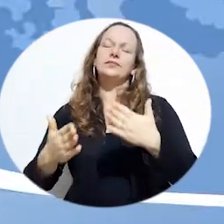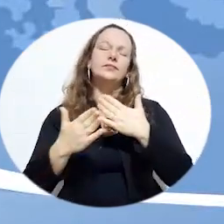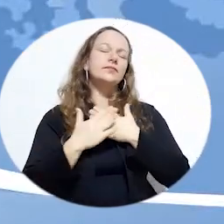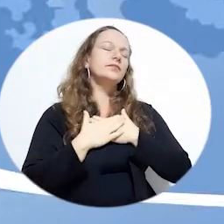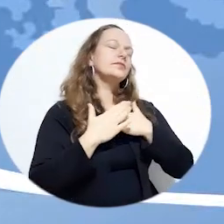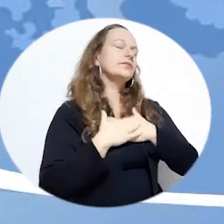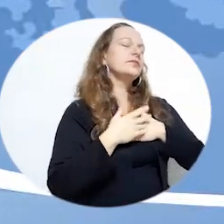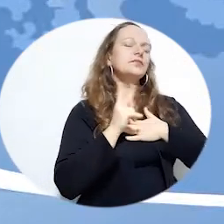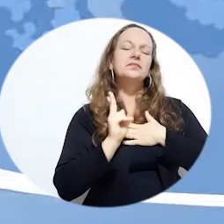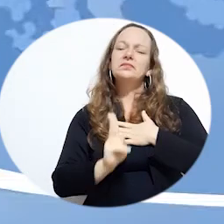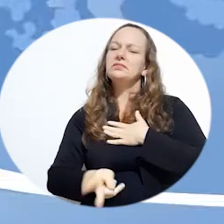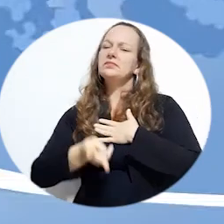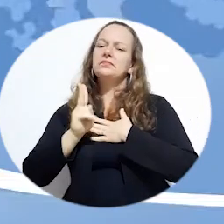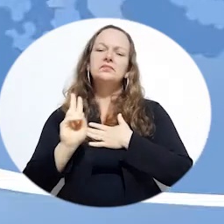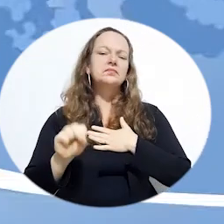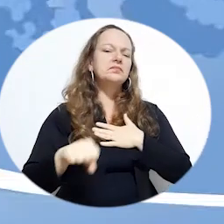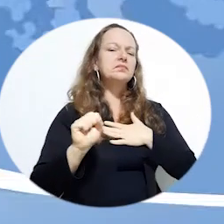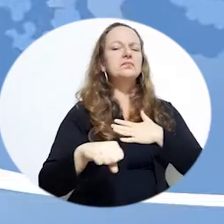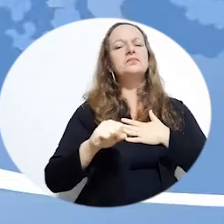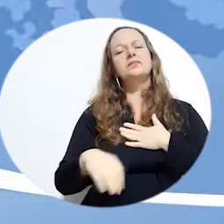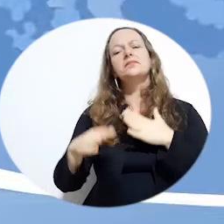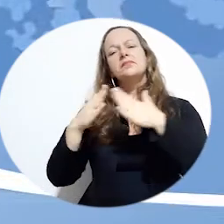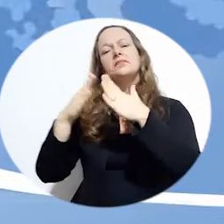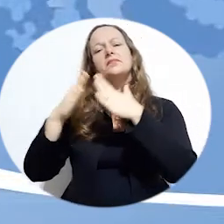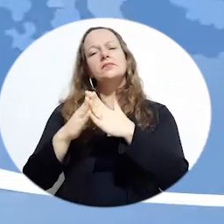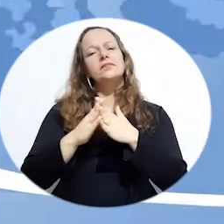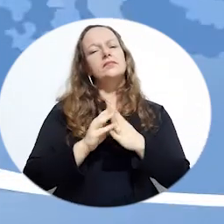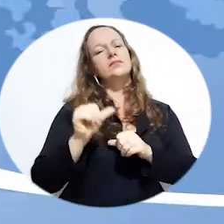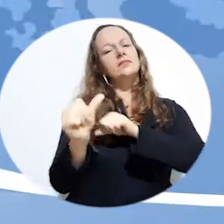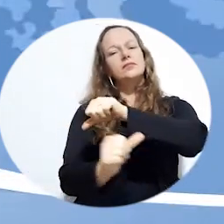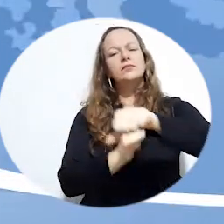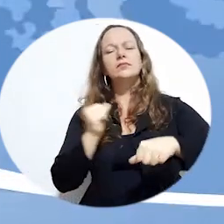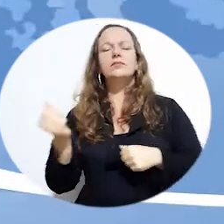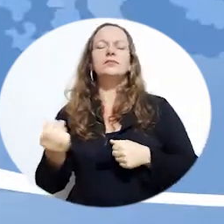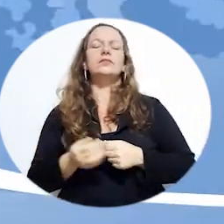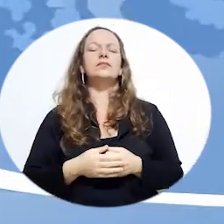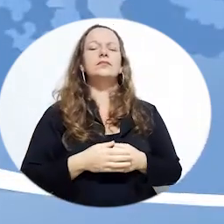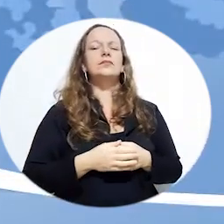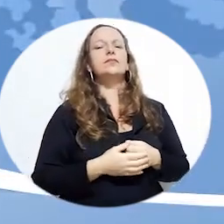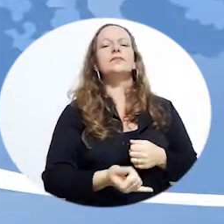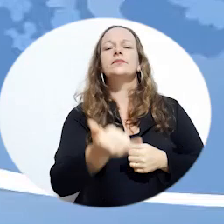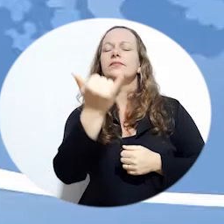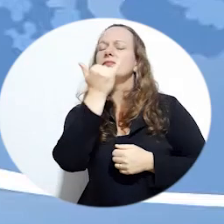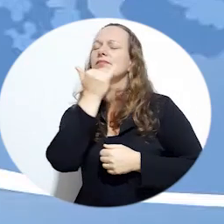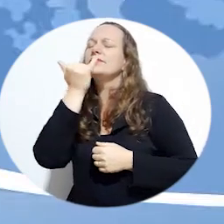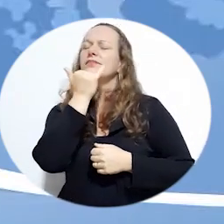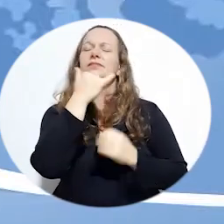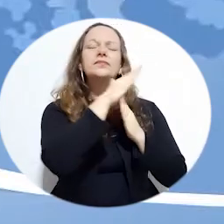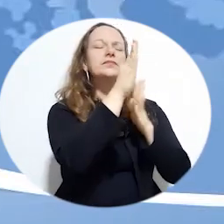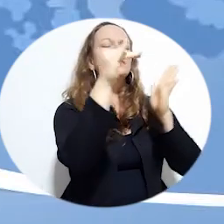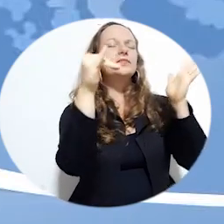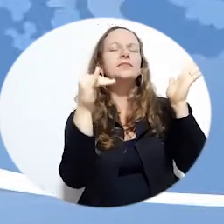morada, eu sou seu lar. Põe a mãozinha no coração e canta assim: o teu perdão